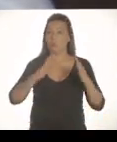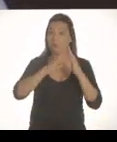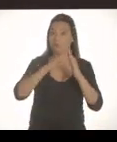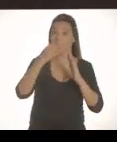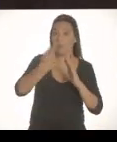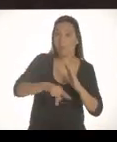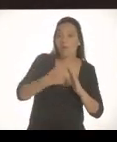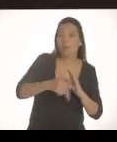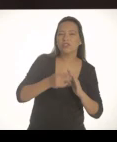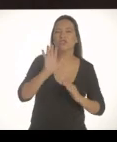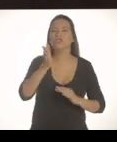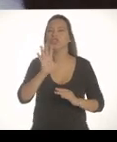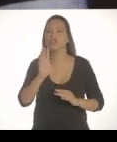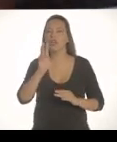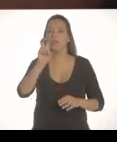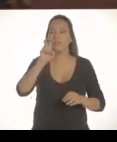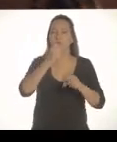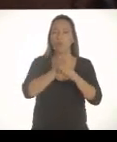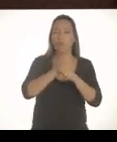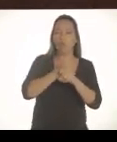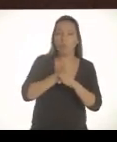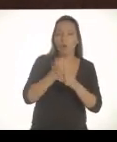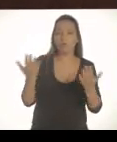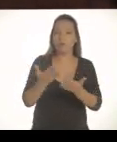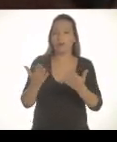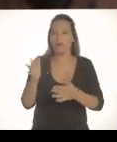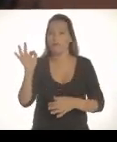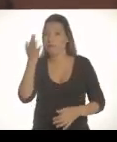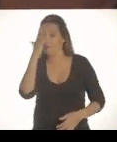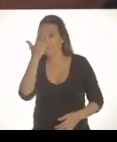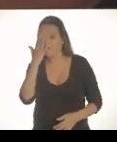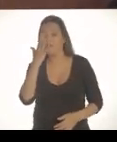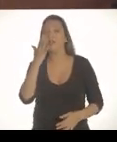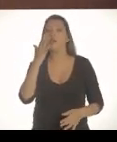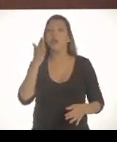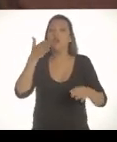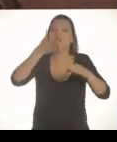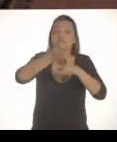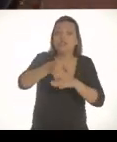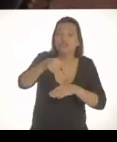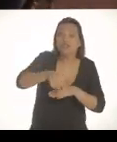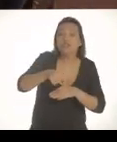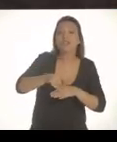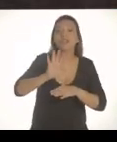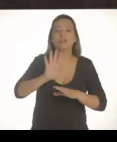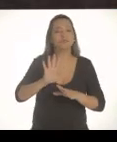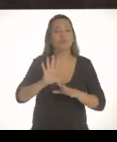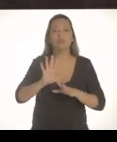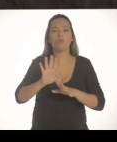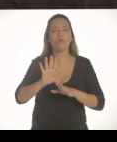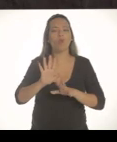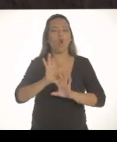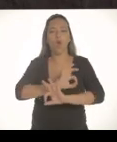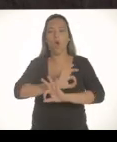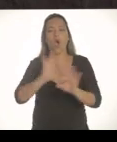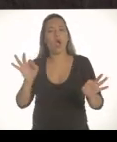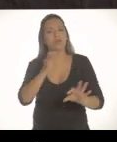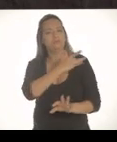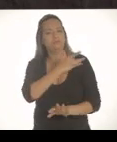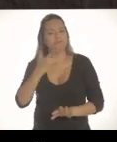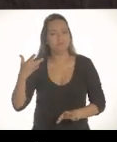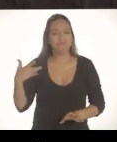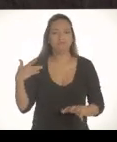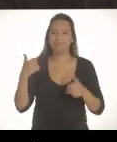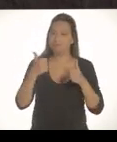Eu moro aqui na comunidade, vai fazer 5 anos agora, em fevereiro. Eu vim para cá sã e sadia.